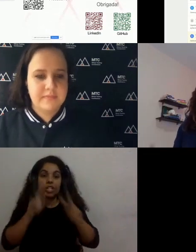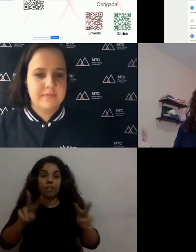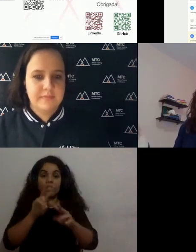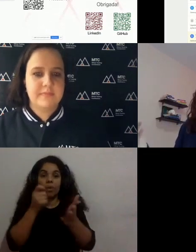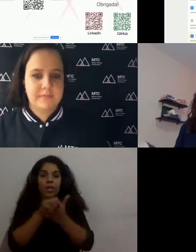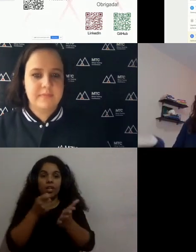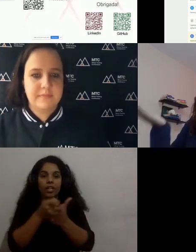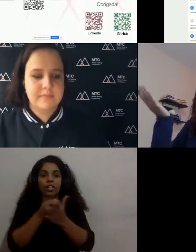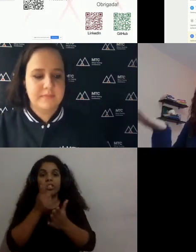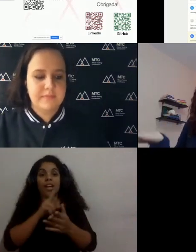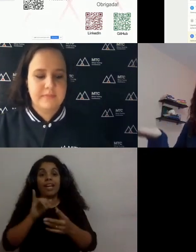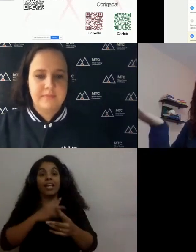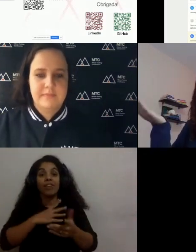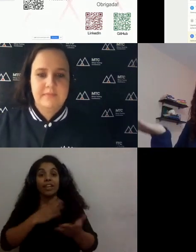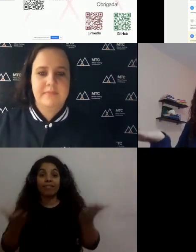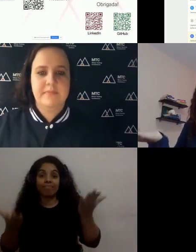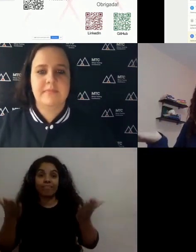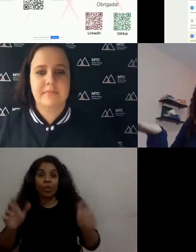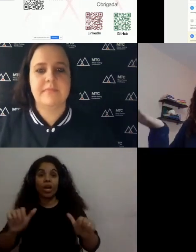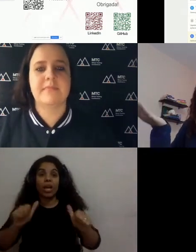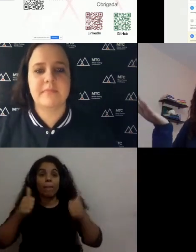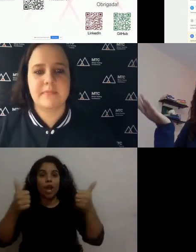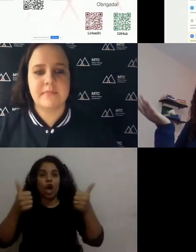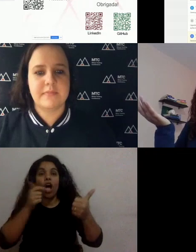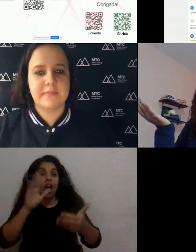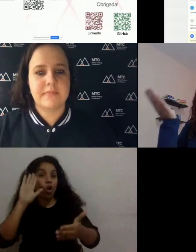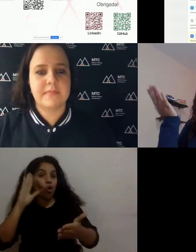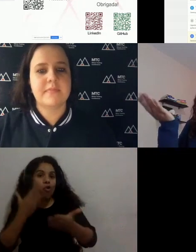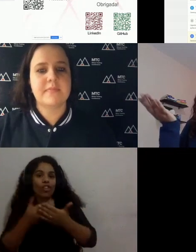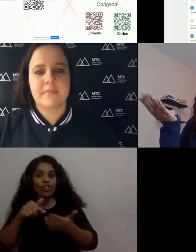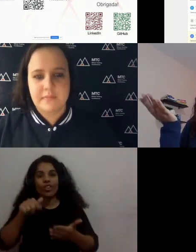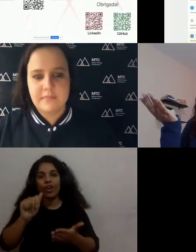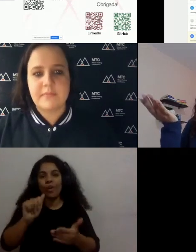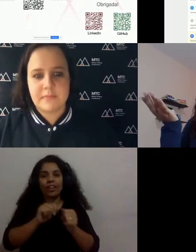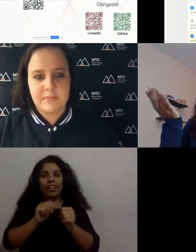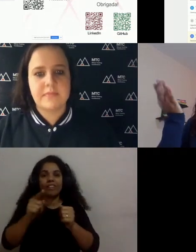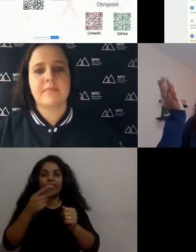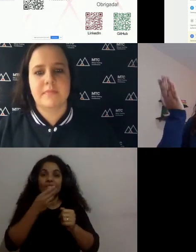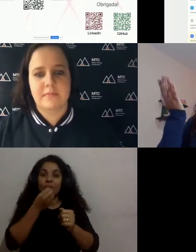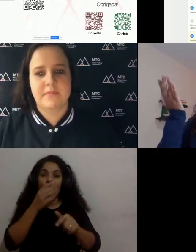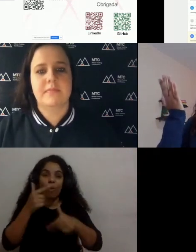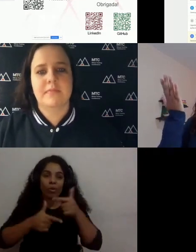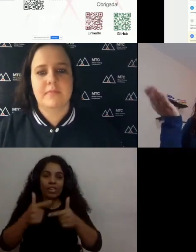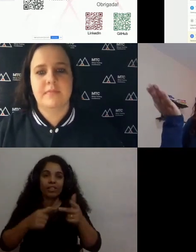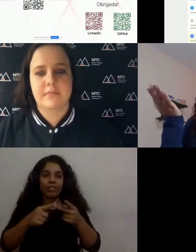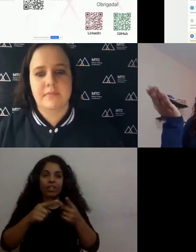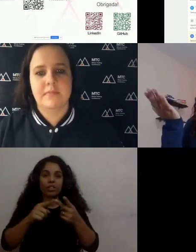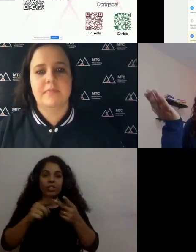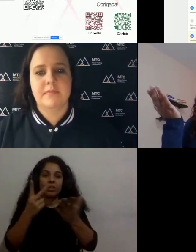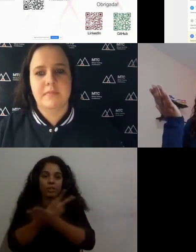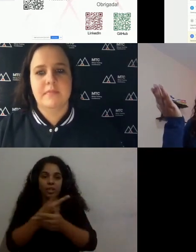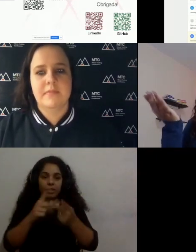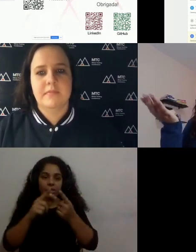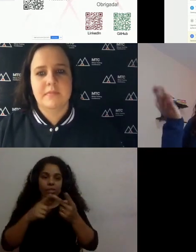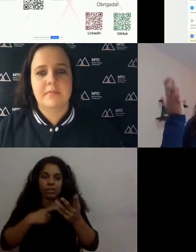rígida, ela vai ter que pesar o que é melhor para ela. Eu confio no QA, que ele vai fazer um bom serviço, olhando a